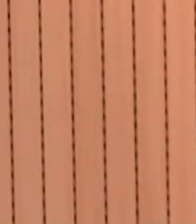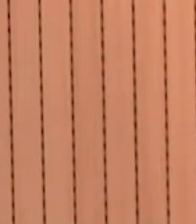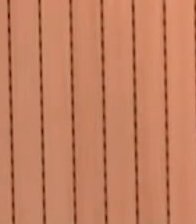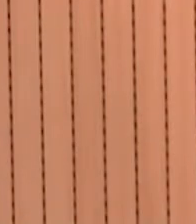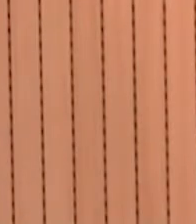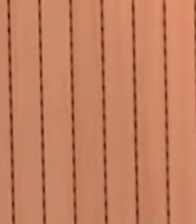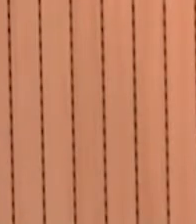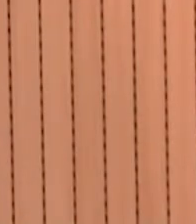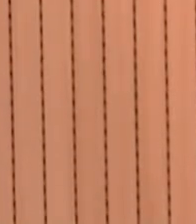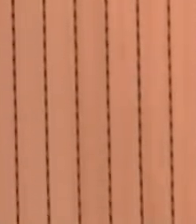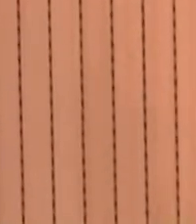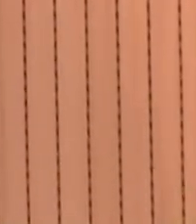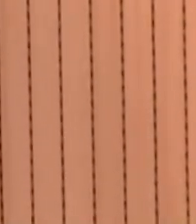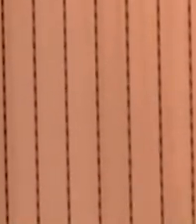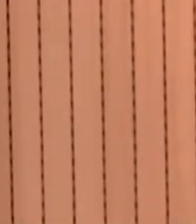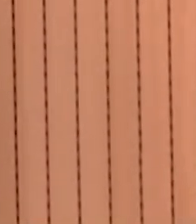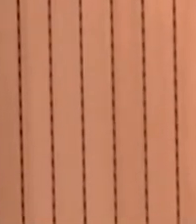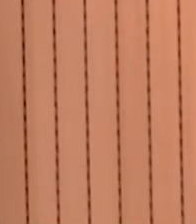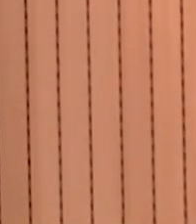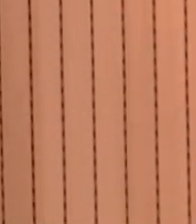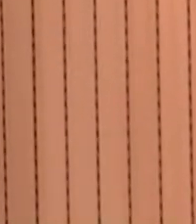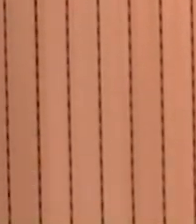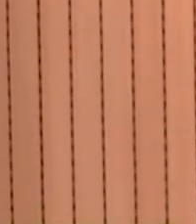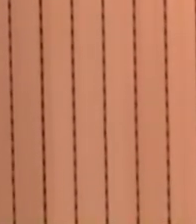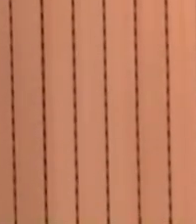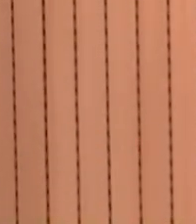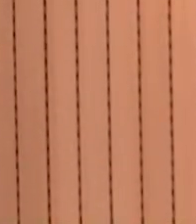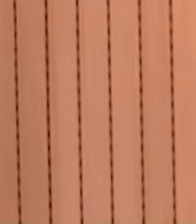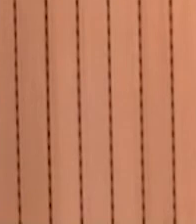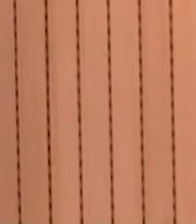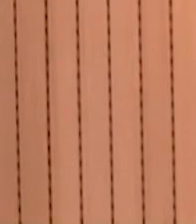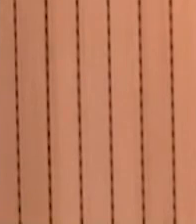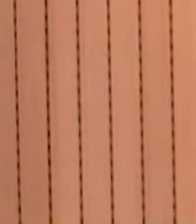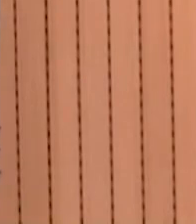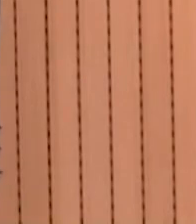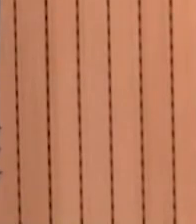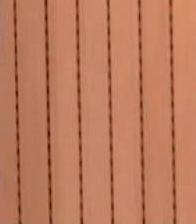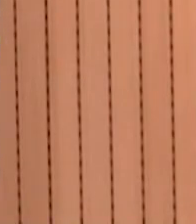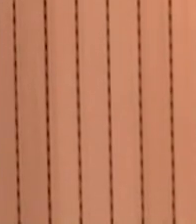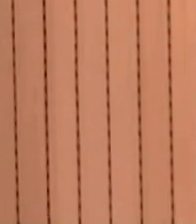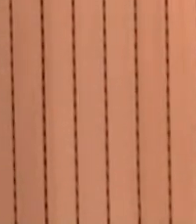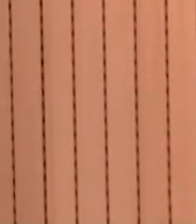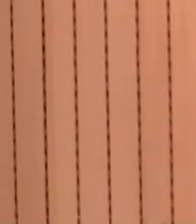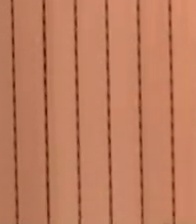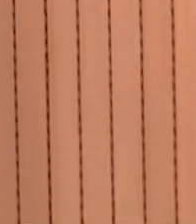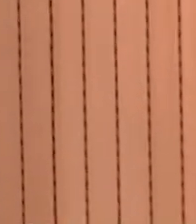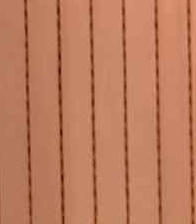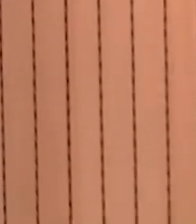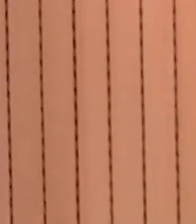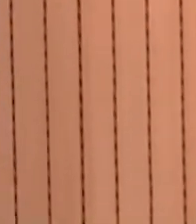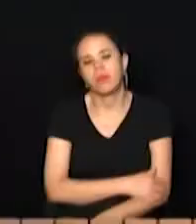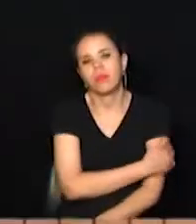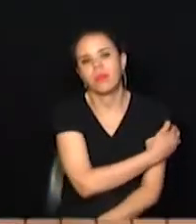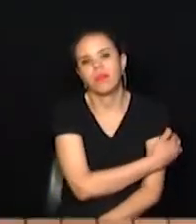Converso agora com a vereadora Paola Miguel, ela que conduziu aqui a reunião da Comissão de Defesa dos Direitos Humanos e Cidadania,